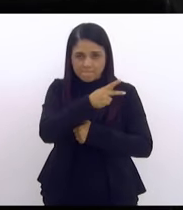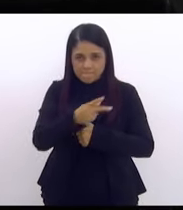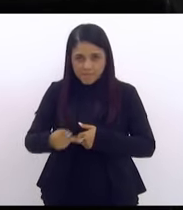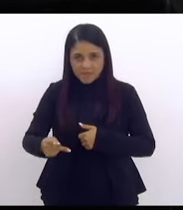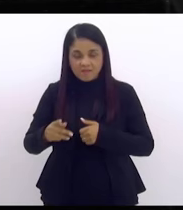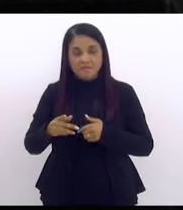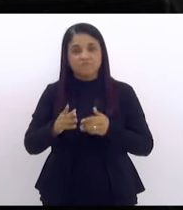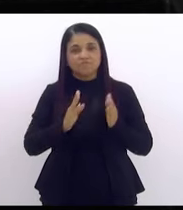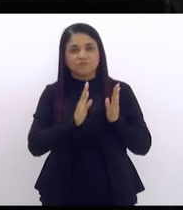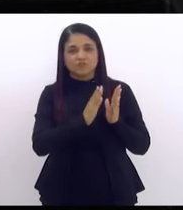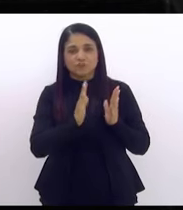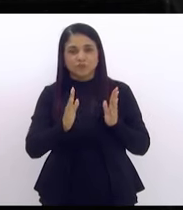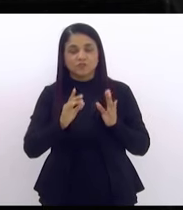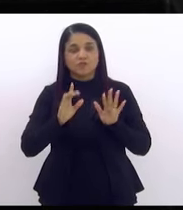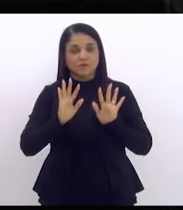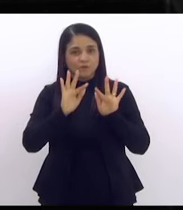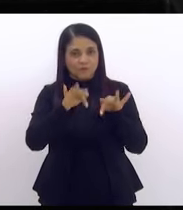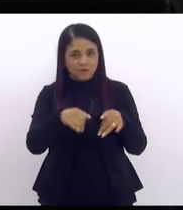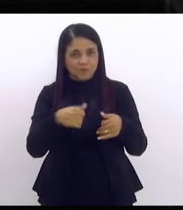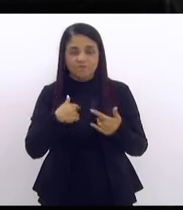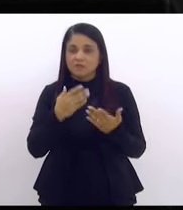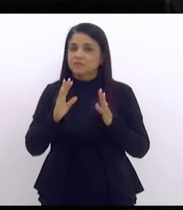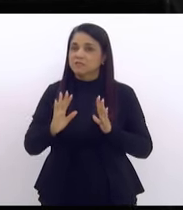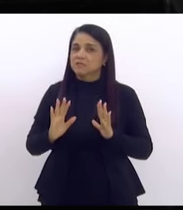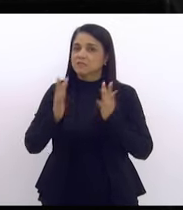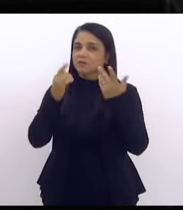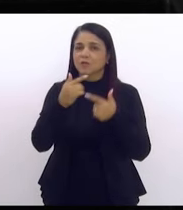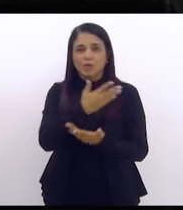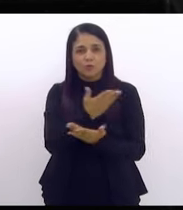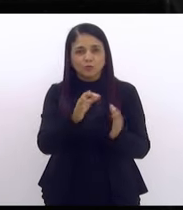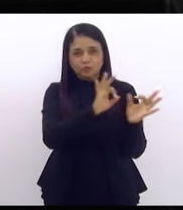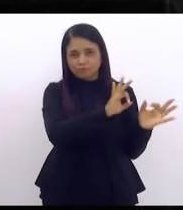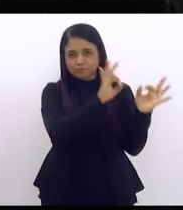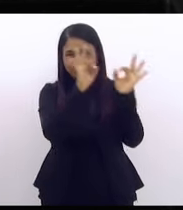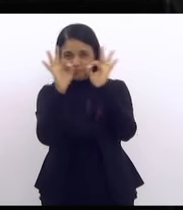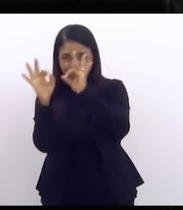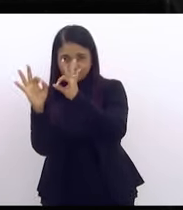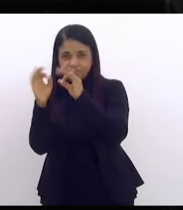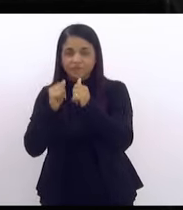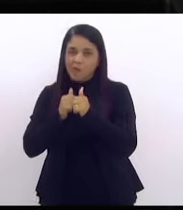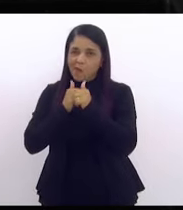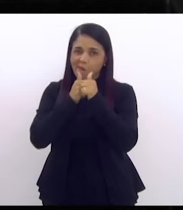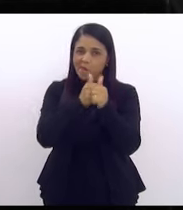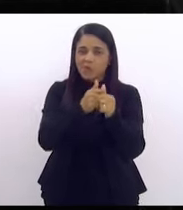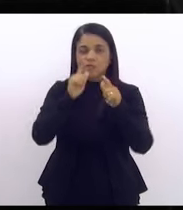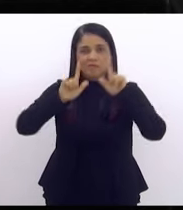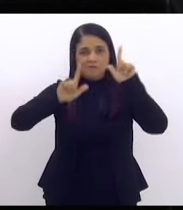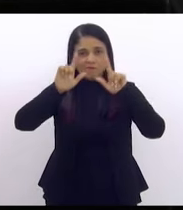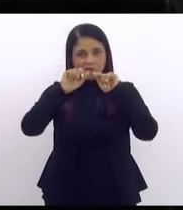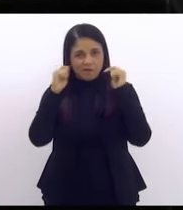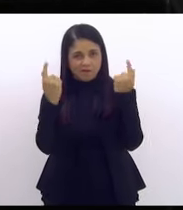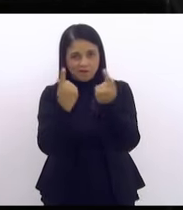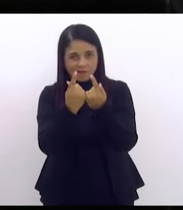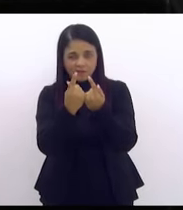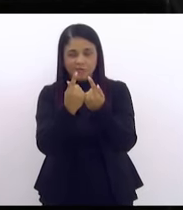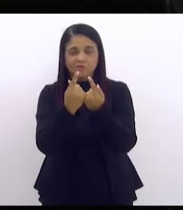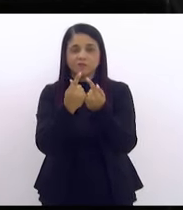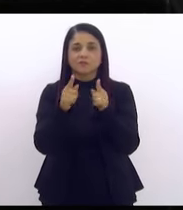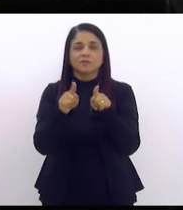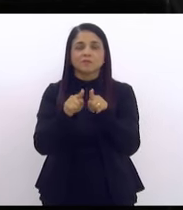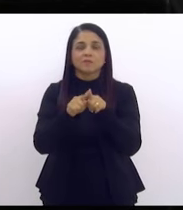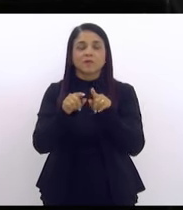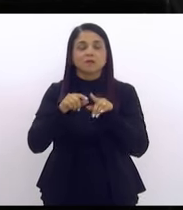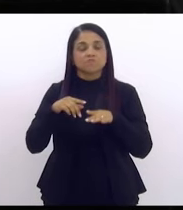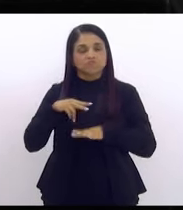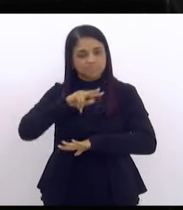final. Saudar a todos que nos acompanham pelas redes sociais, TV Alerge. Subo a esta